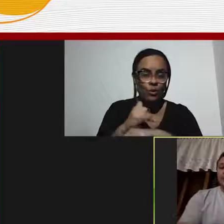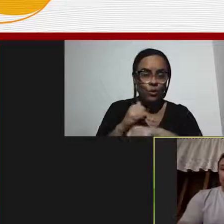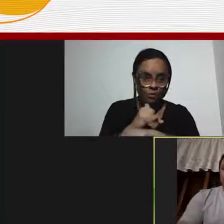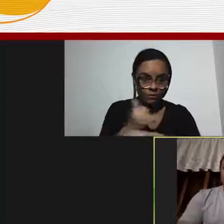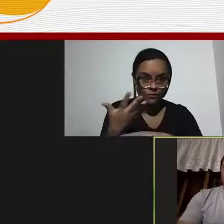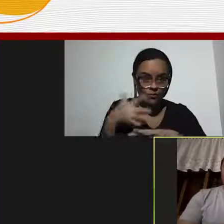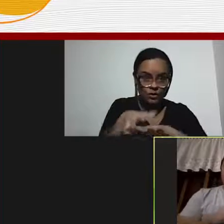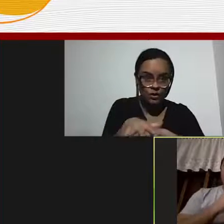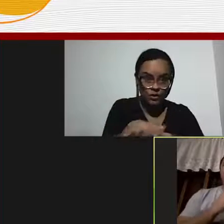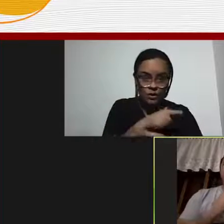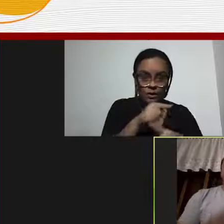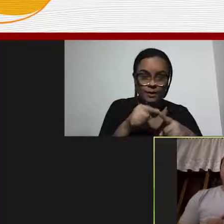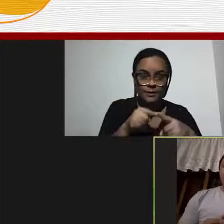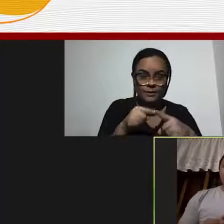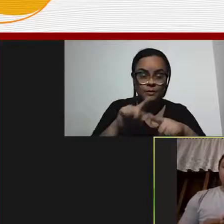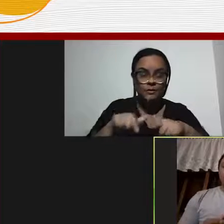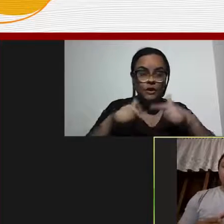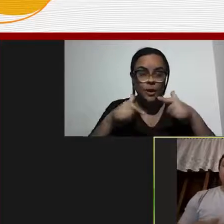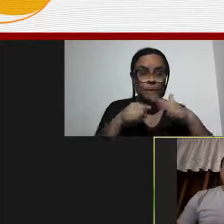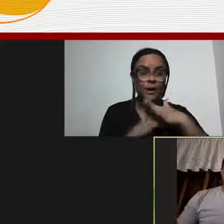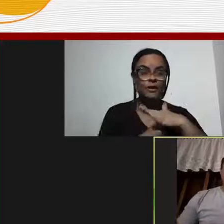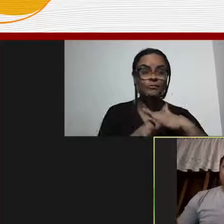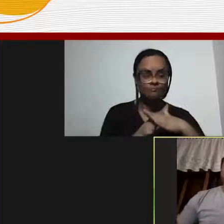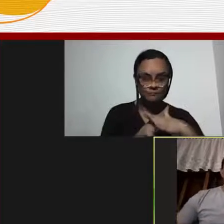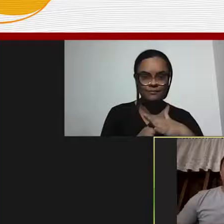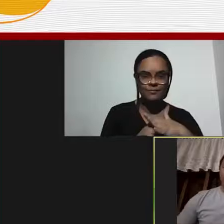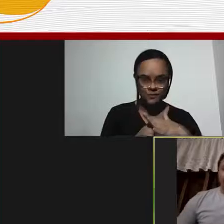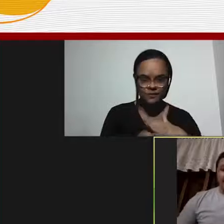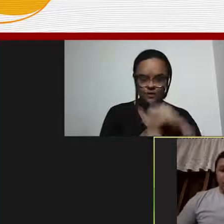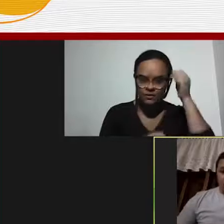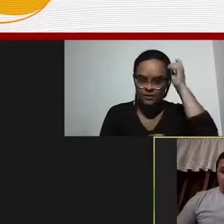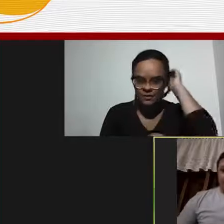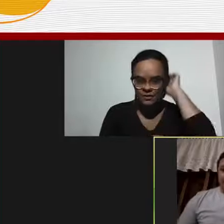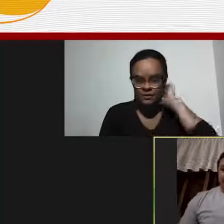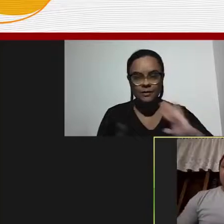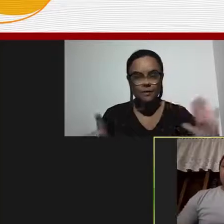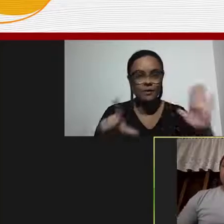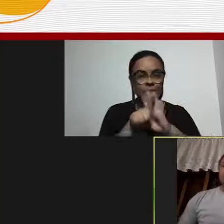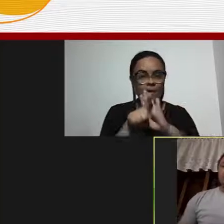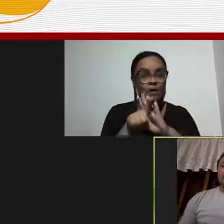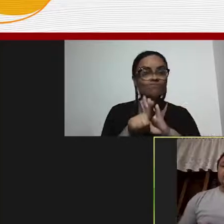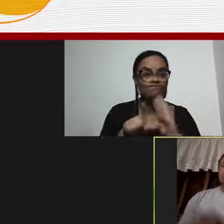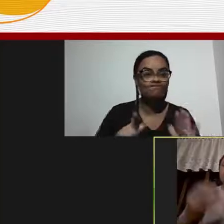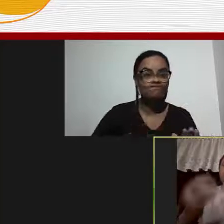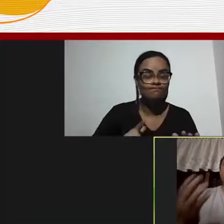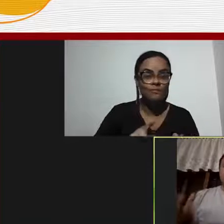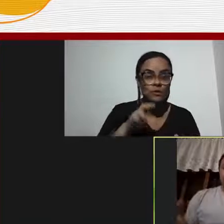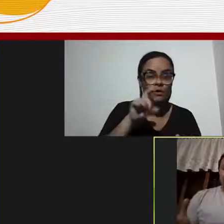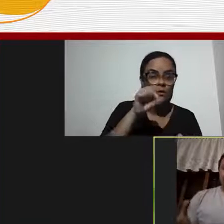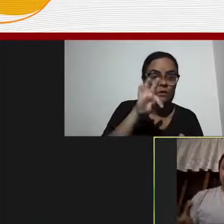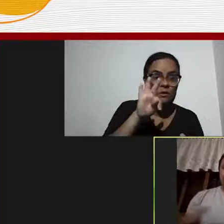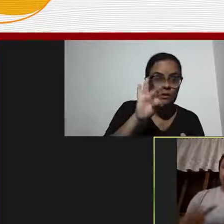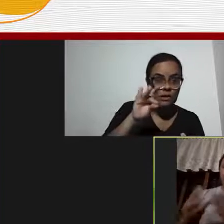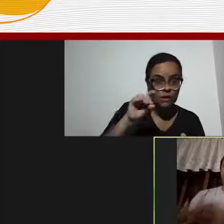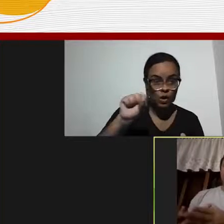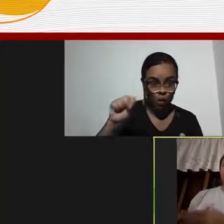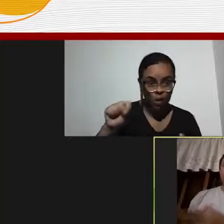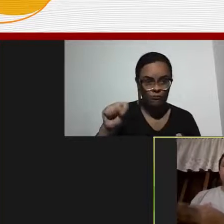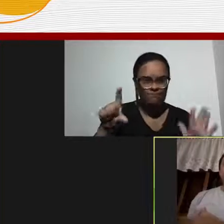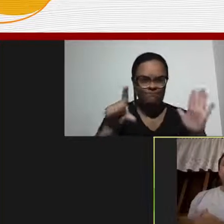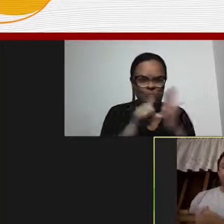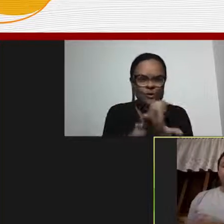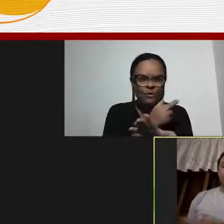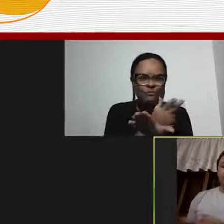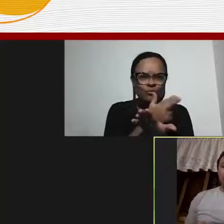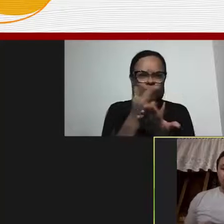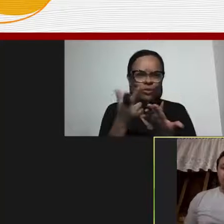e você mencionou o trabalho, né? E nós temos uma lei de cotas, nós temos tantas leis voltadas